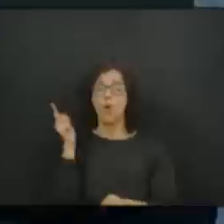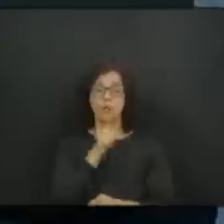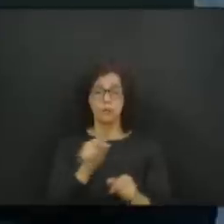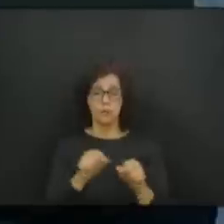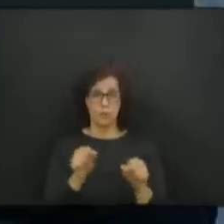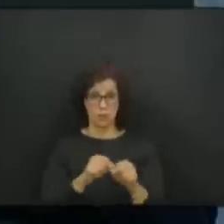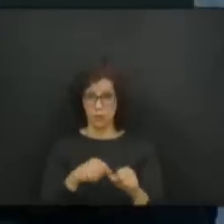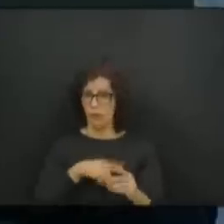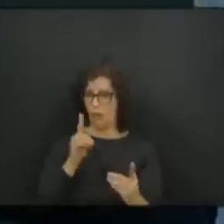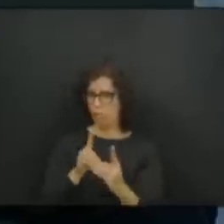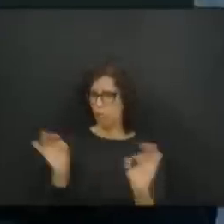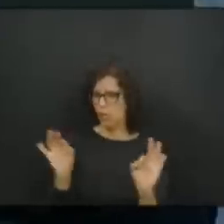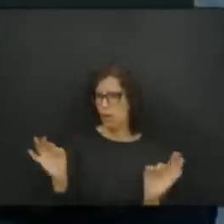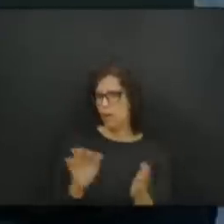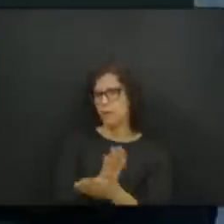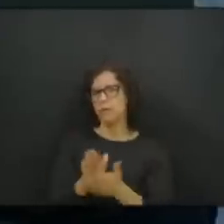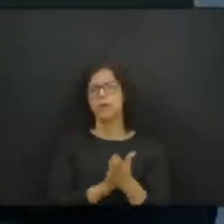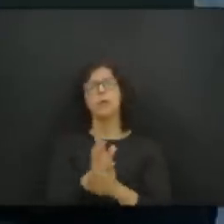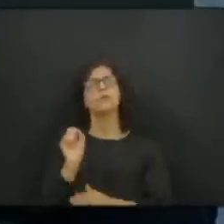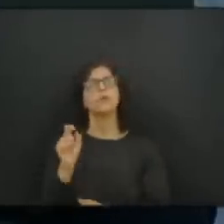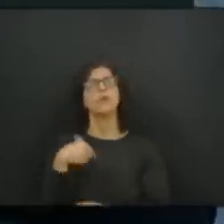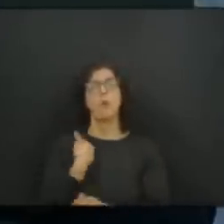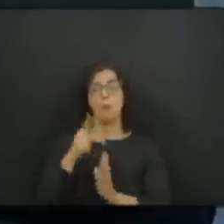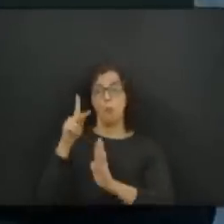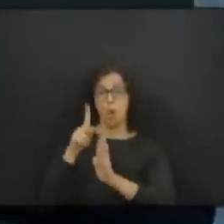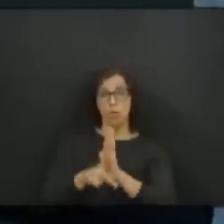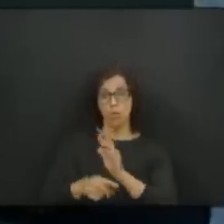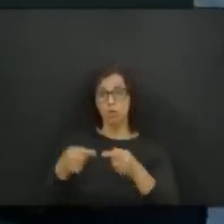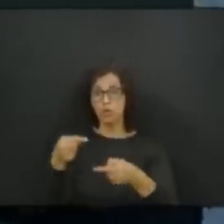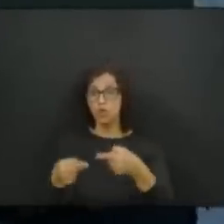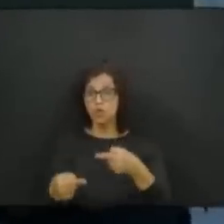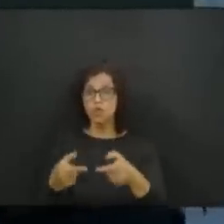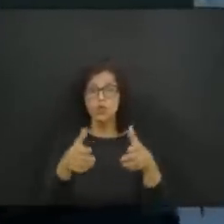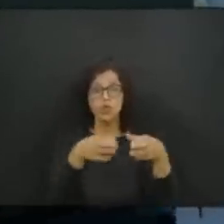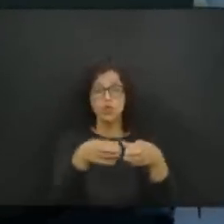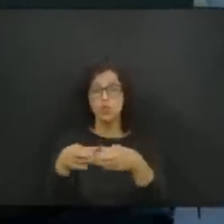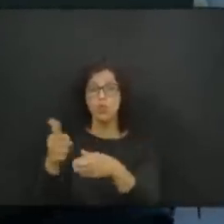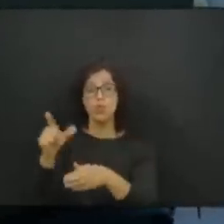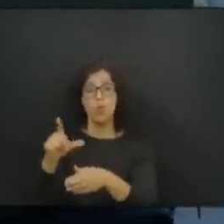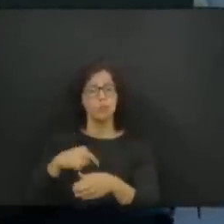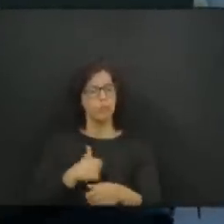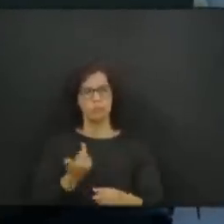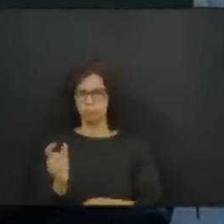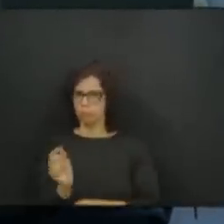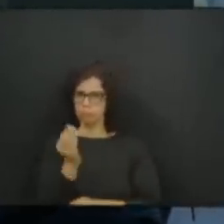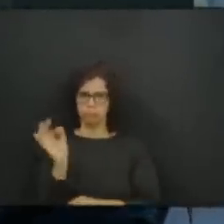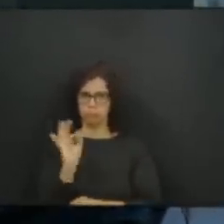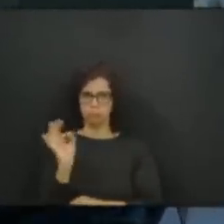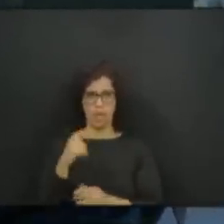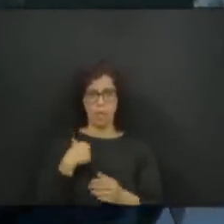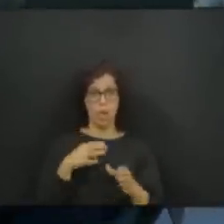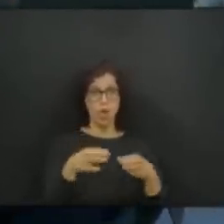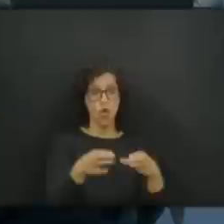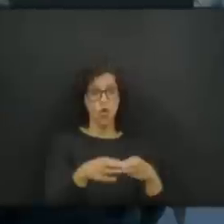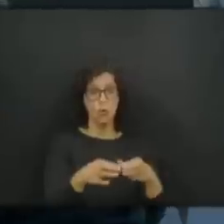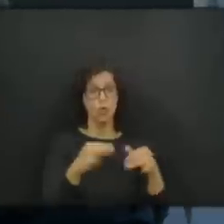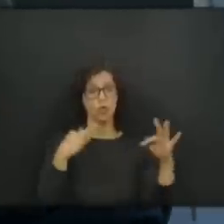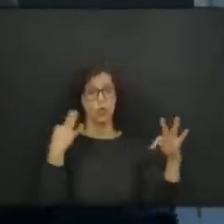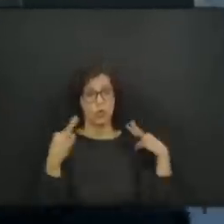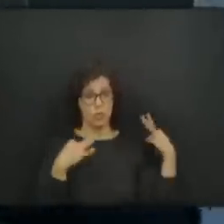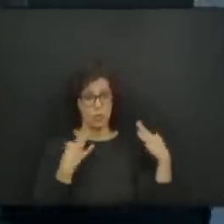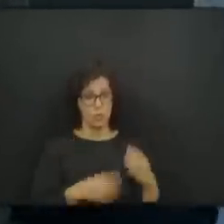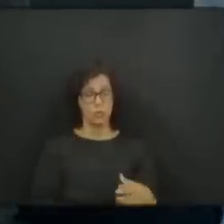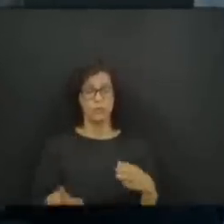foi totalmente atendido de que o projeto fosse discutido em outras comissões ele apenas passou pela comissão de